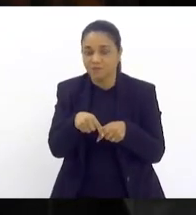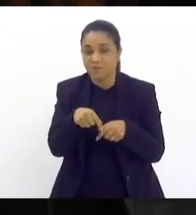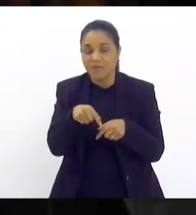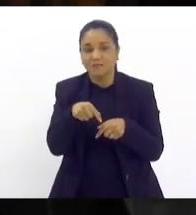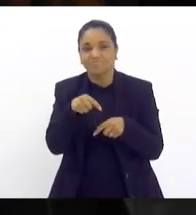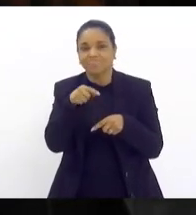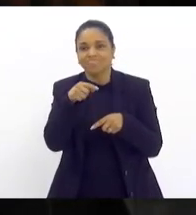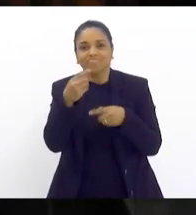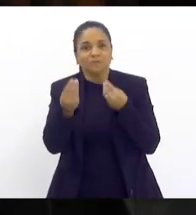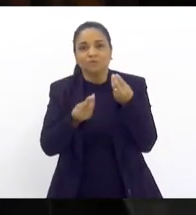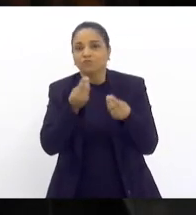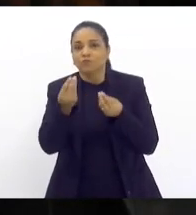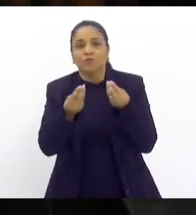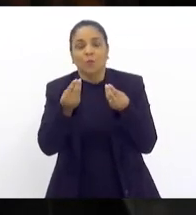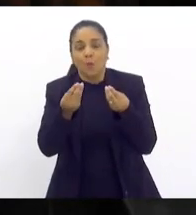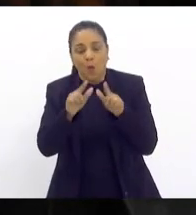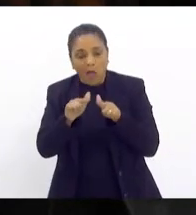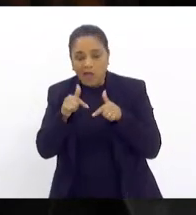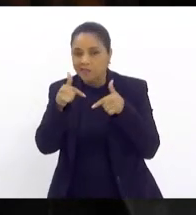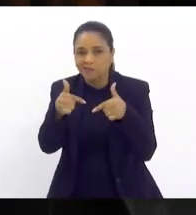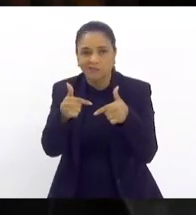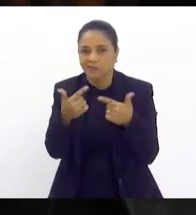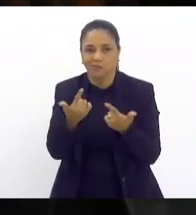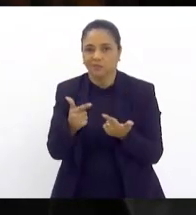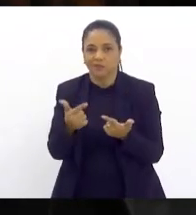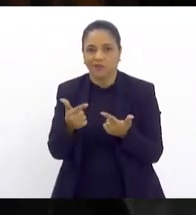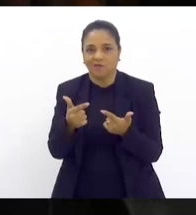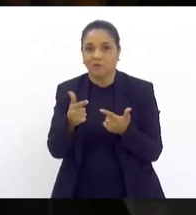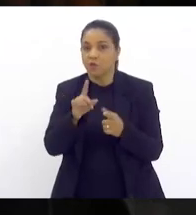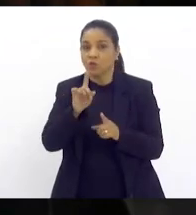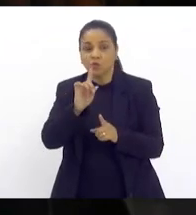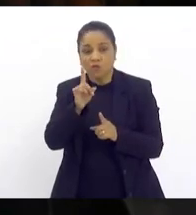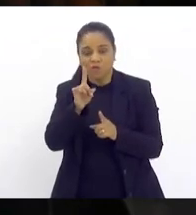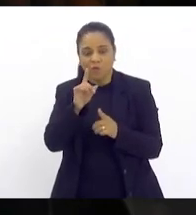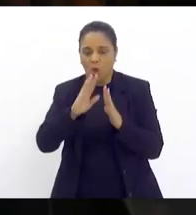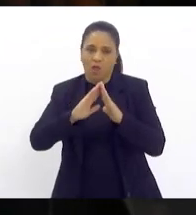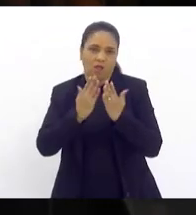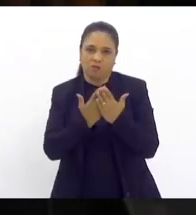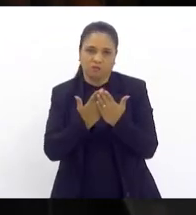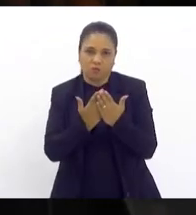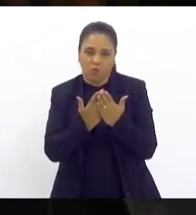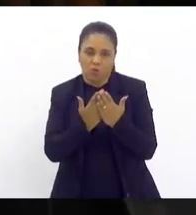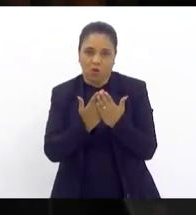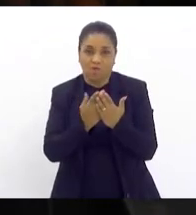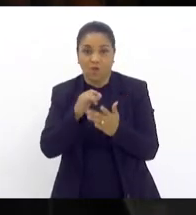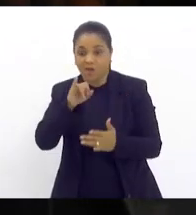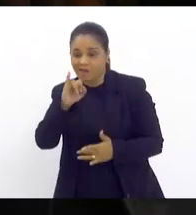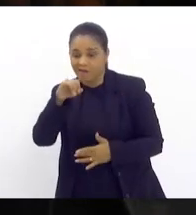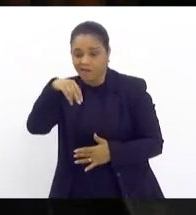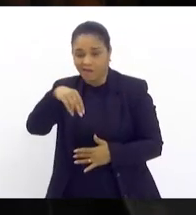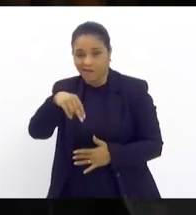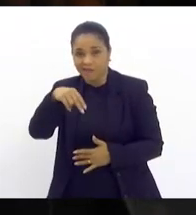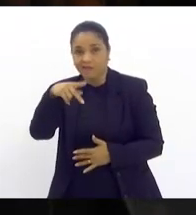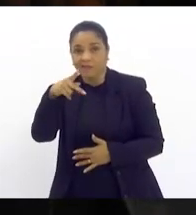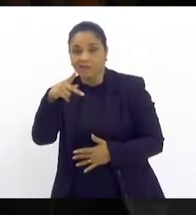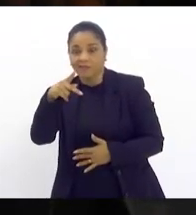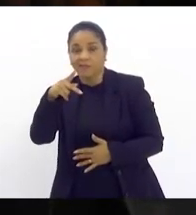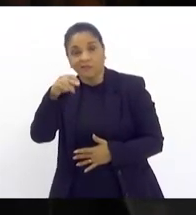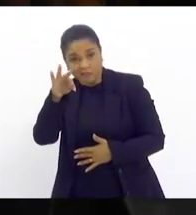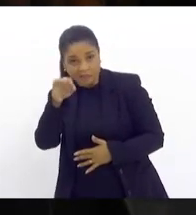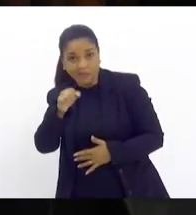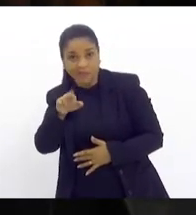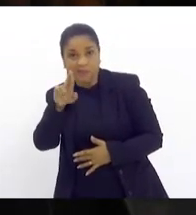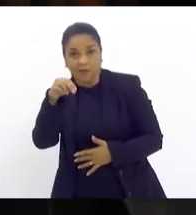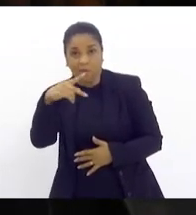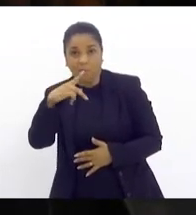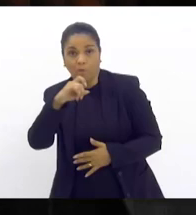lidar com eles quem desmontou os ataques não foram as escolas foi a Interpol no caso de São Paulo